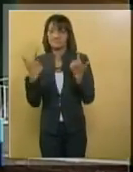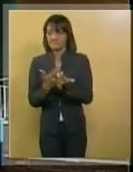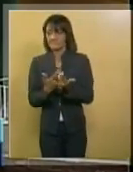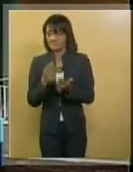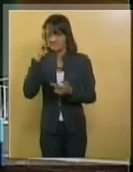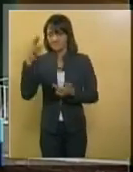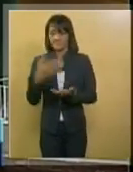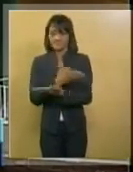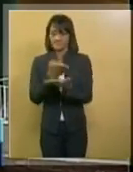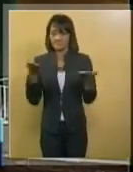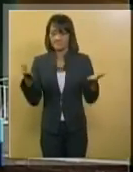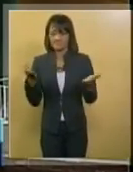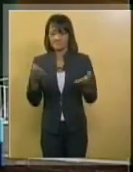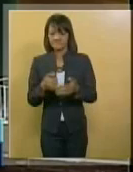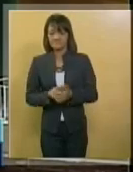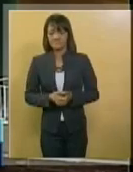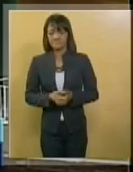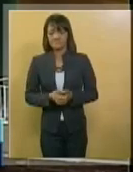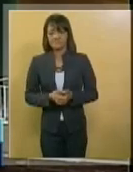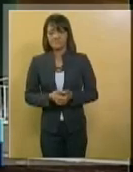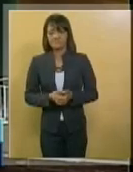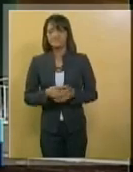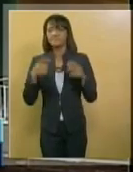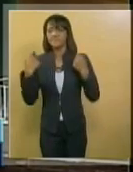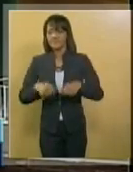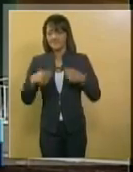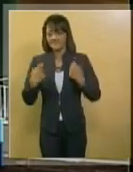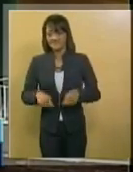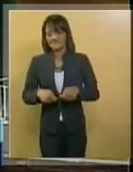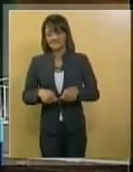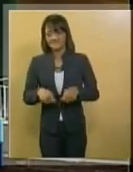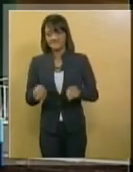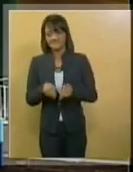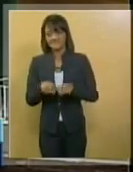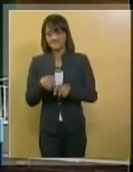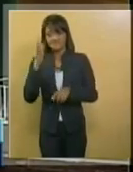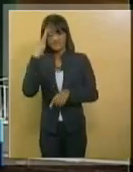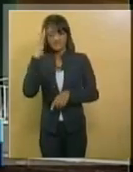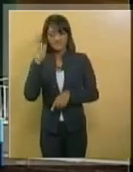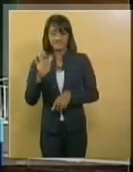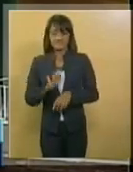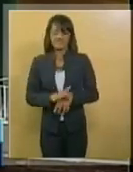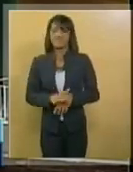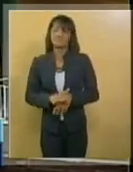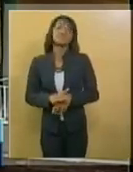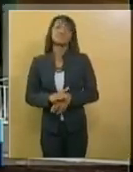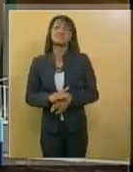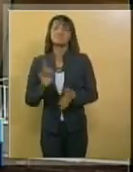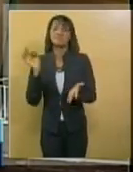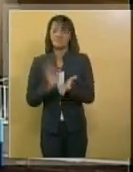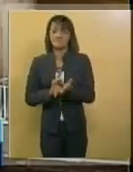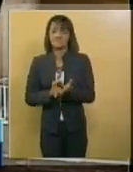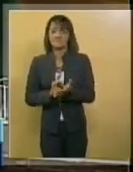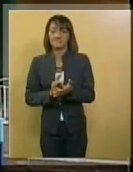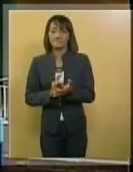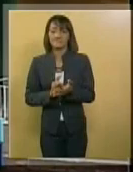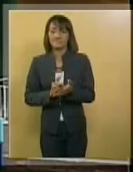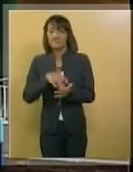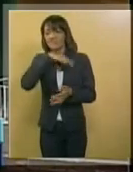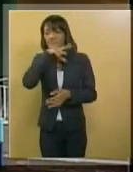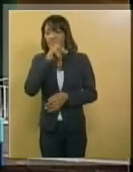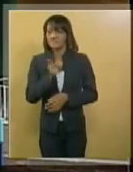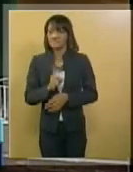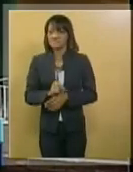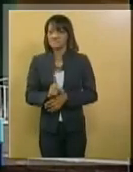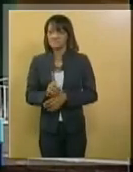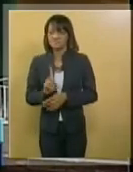senhores, é disso que eu estou falando. Precisa essa casa entender, porque não está afetando a mim, não está afetando o animal, está